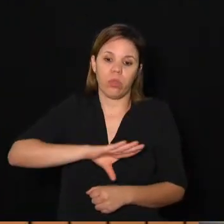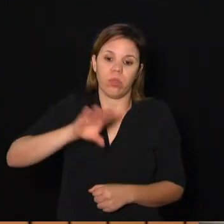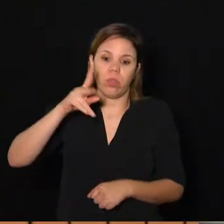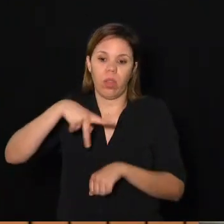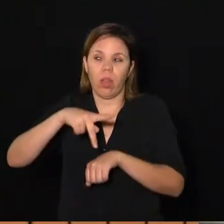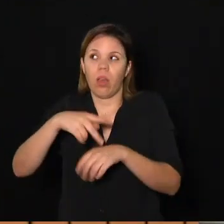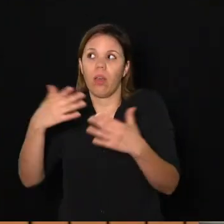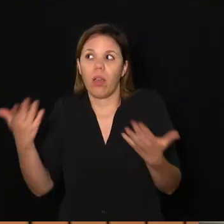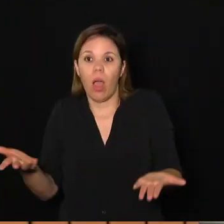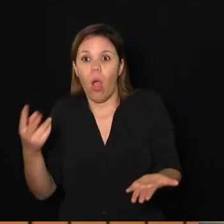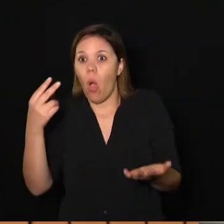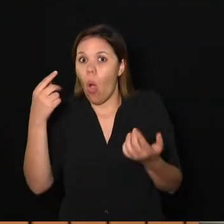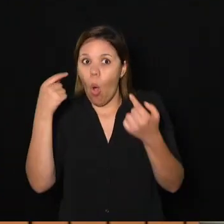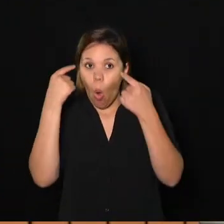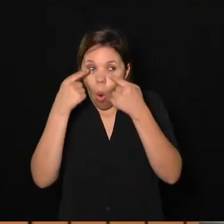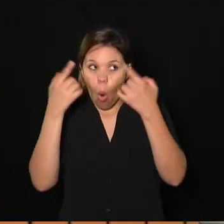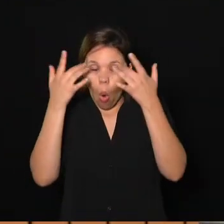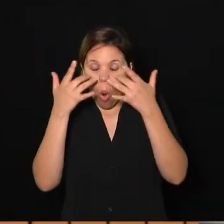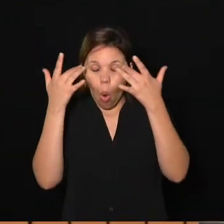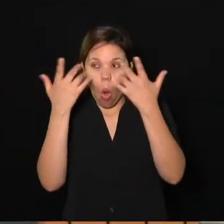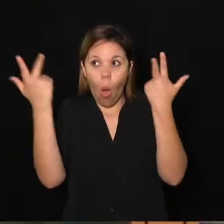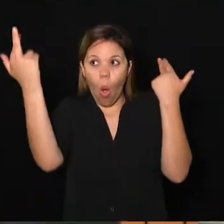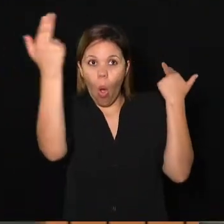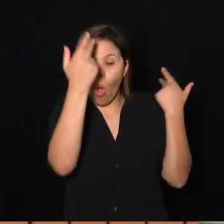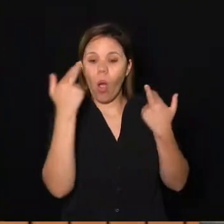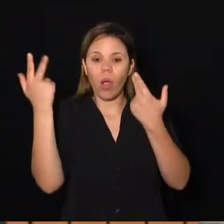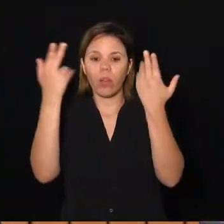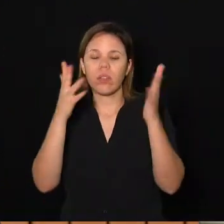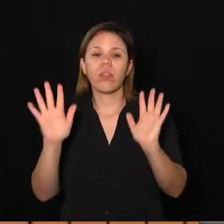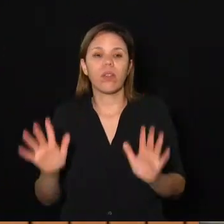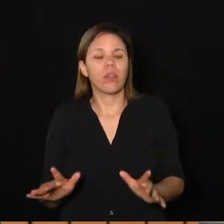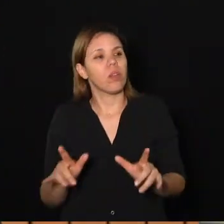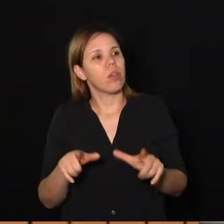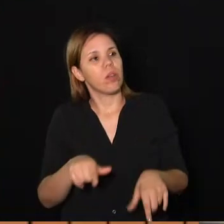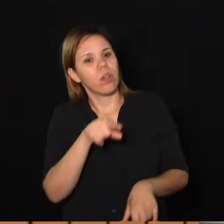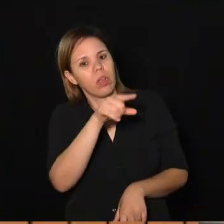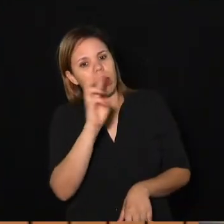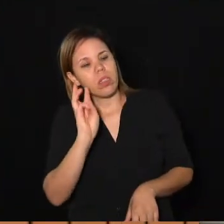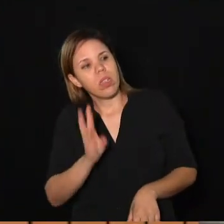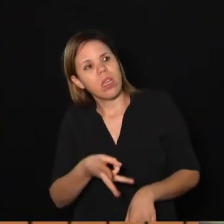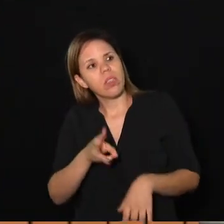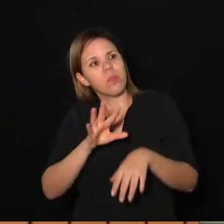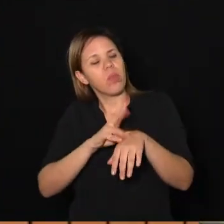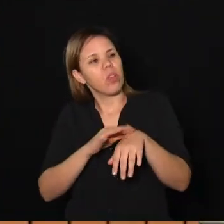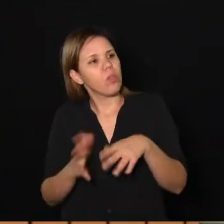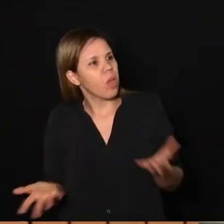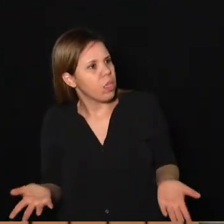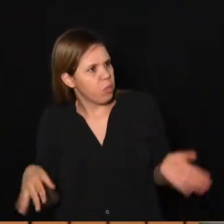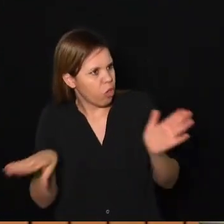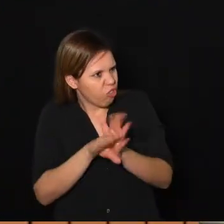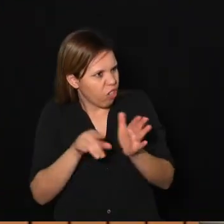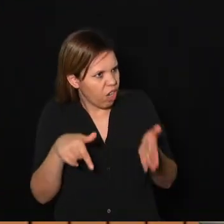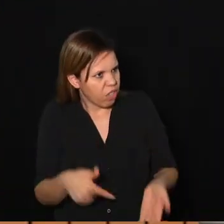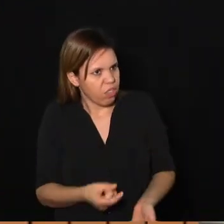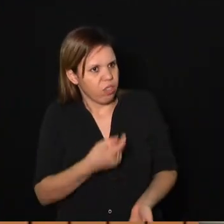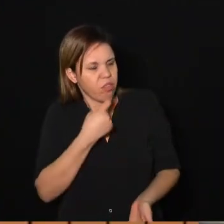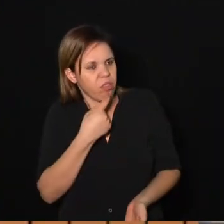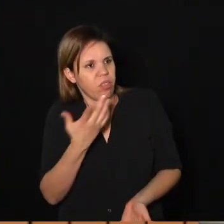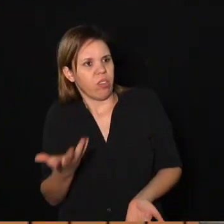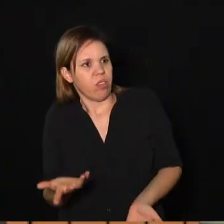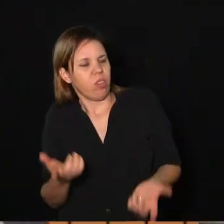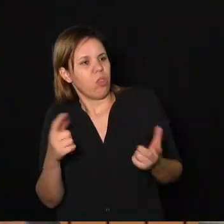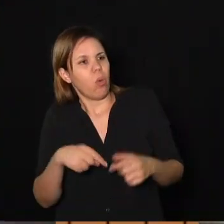é olho então quer dizer que no local que tem três mil doenças pode chegar três mil doenças três mil patologias um olho